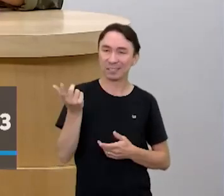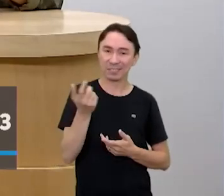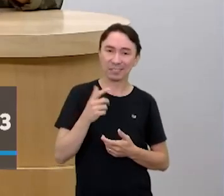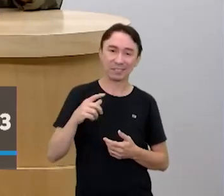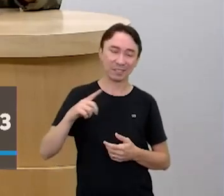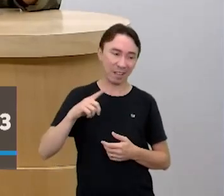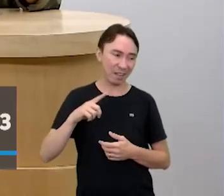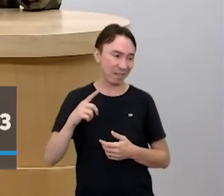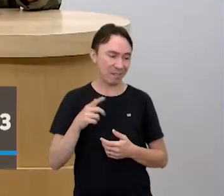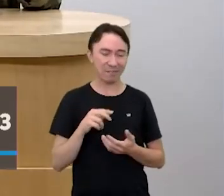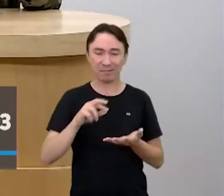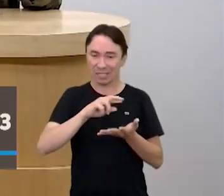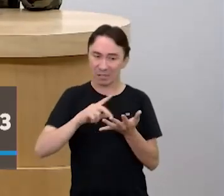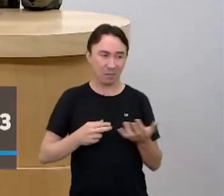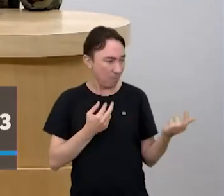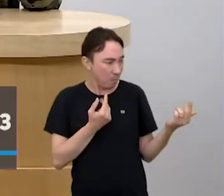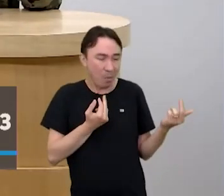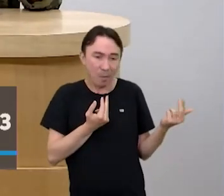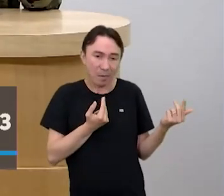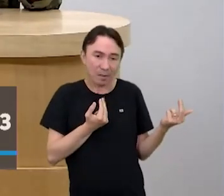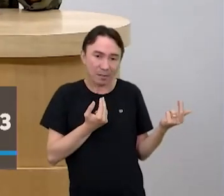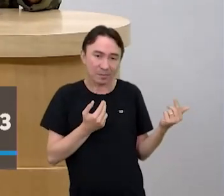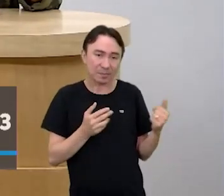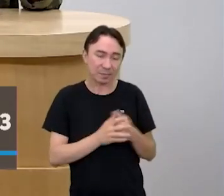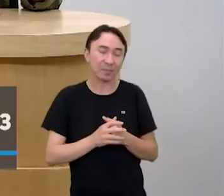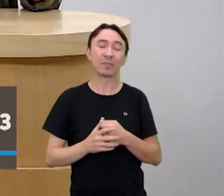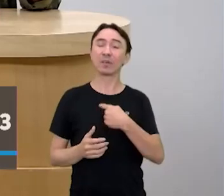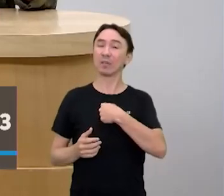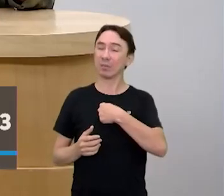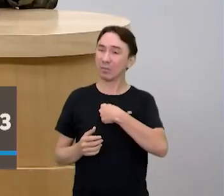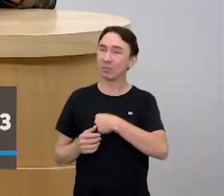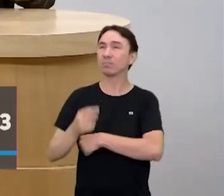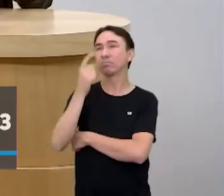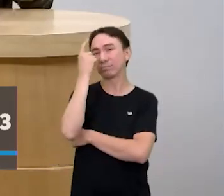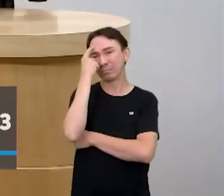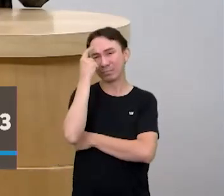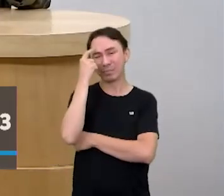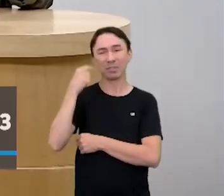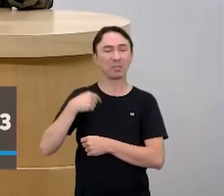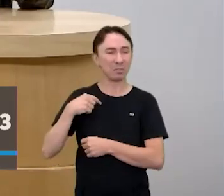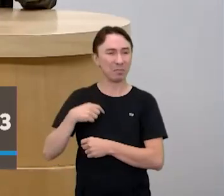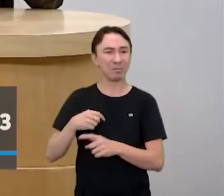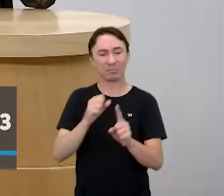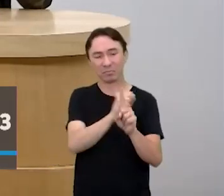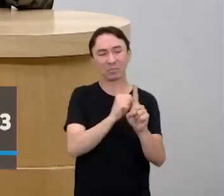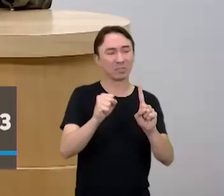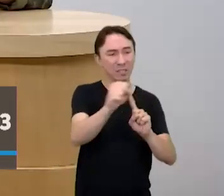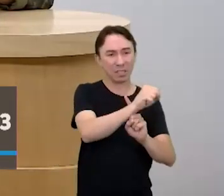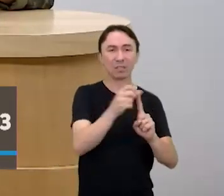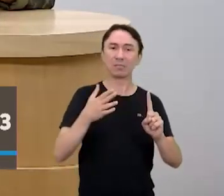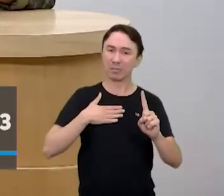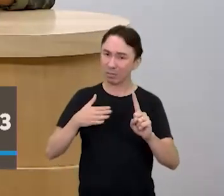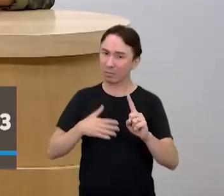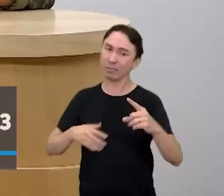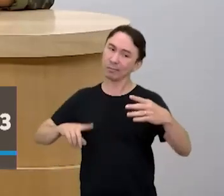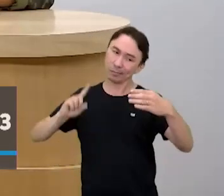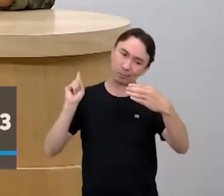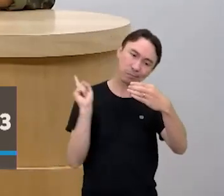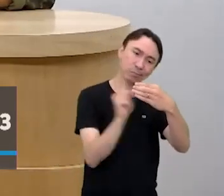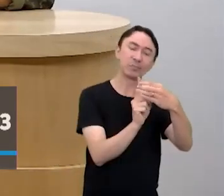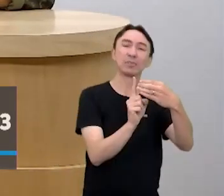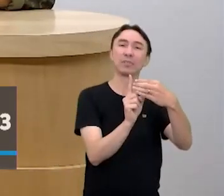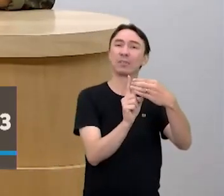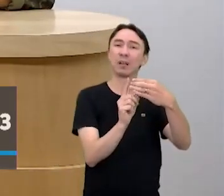me reconhecer também como parte dessa sociedade para fazer parte. Porque às vezes a pessoa se sente isolada, né? Acho que a indígena,